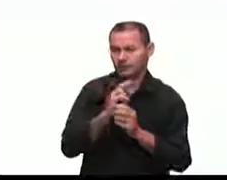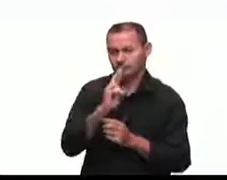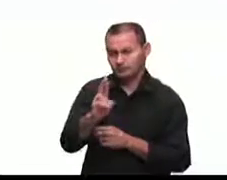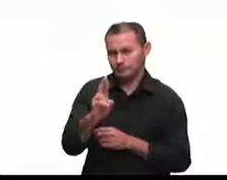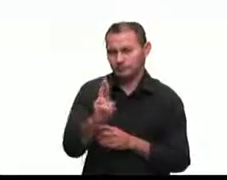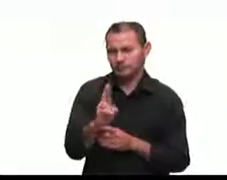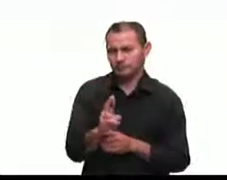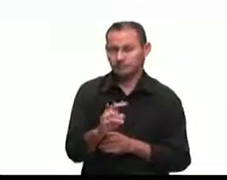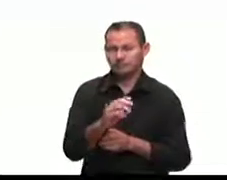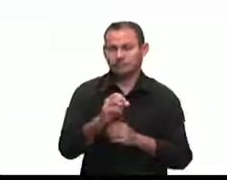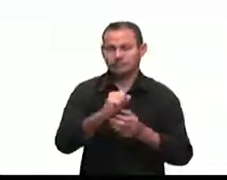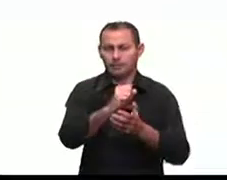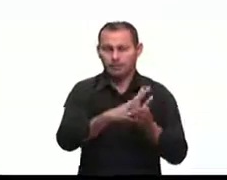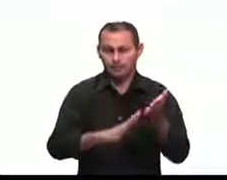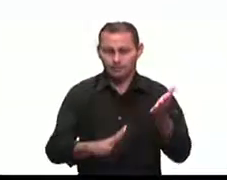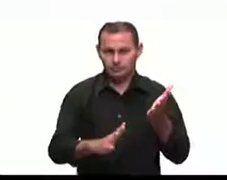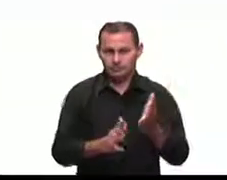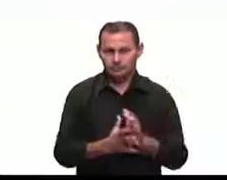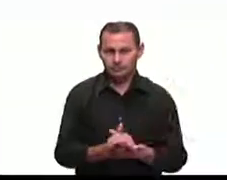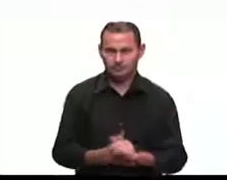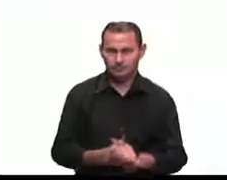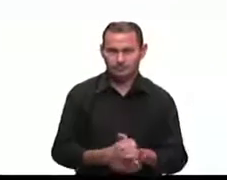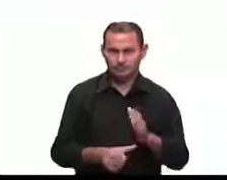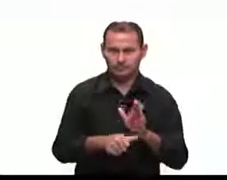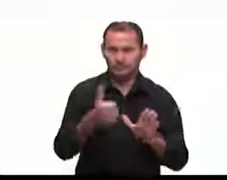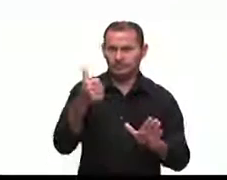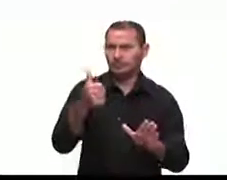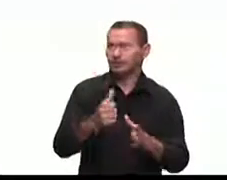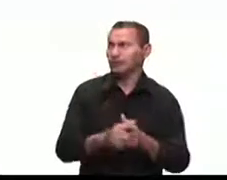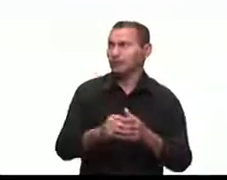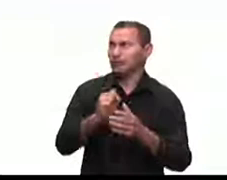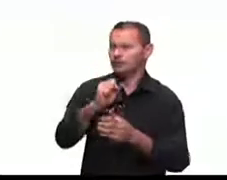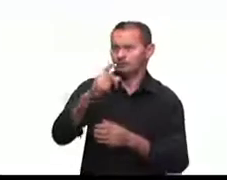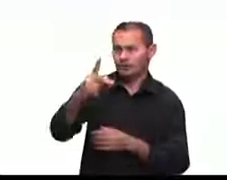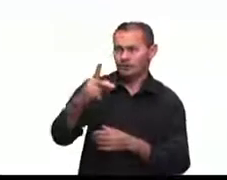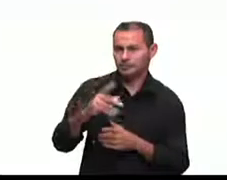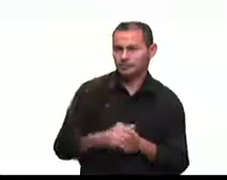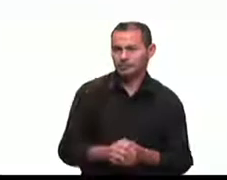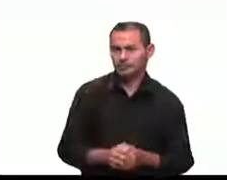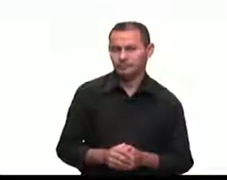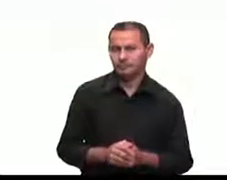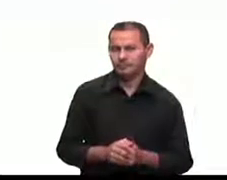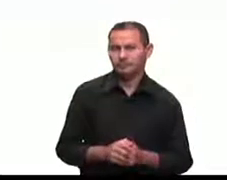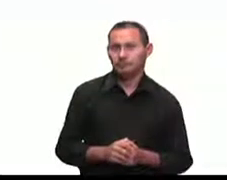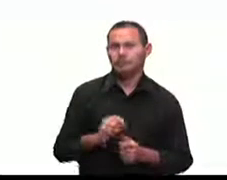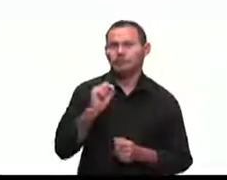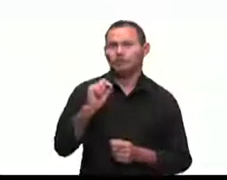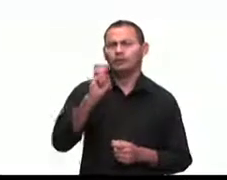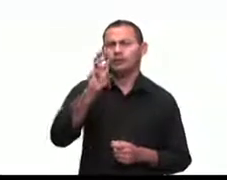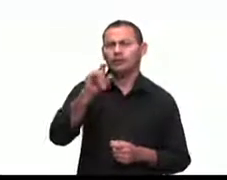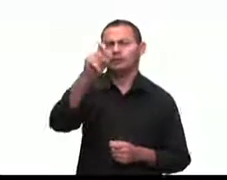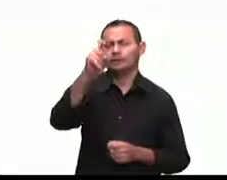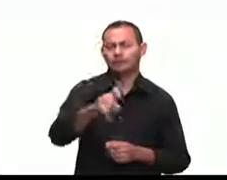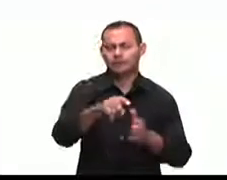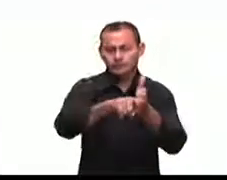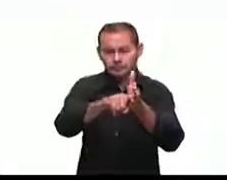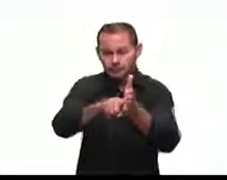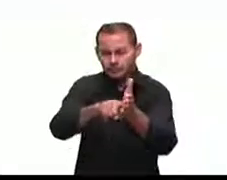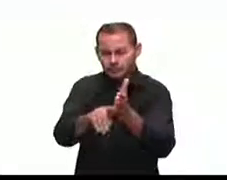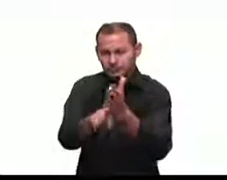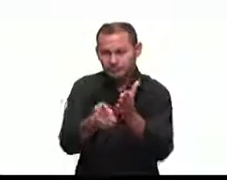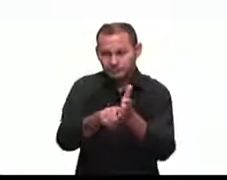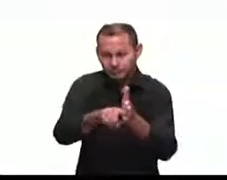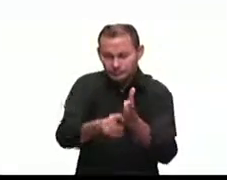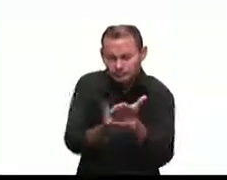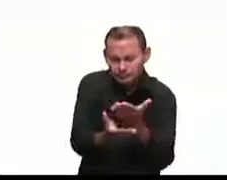resolver a nossa atividade. Primeira situação, problema. O que que vem a ser pesquisa